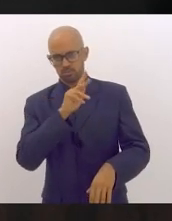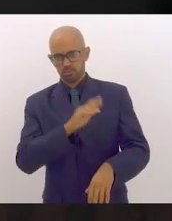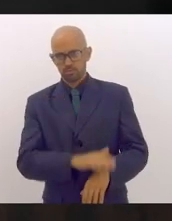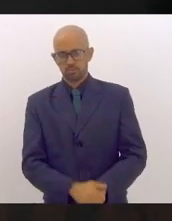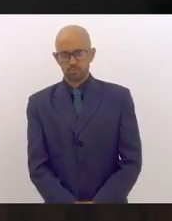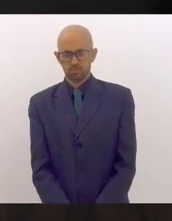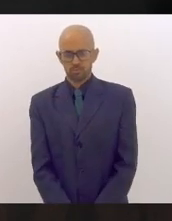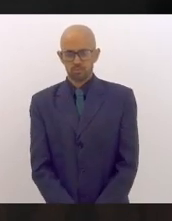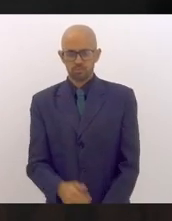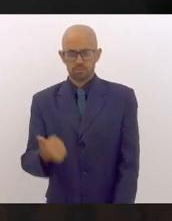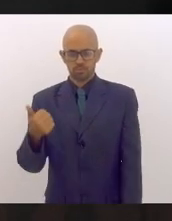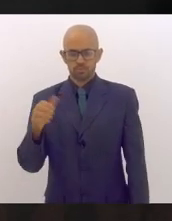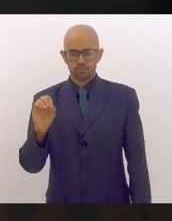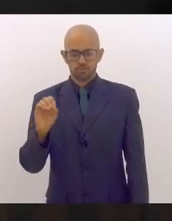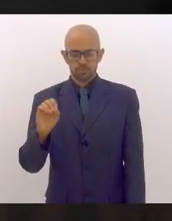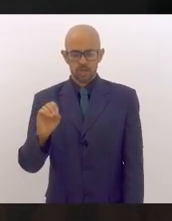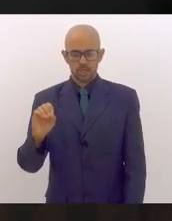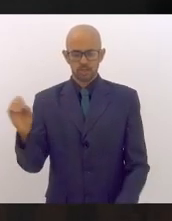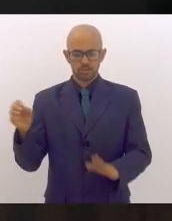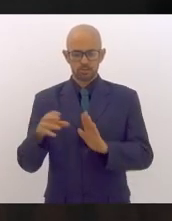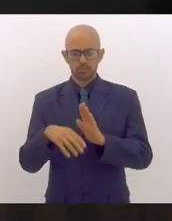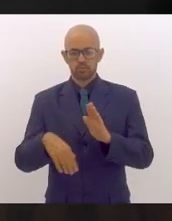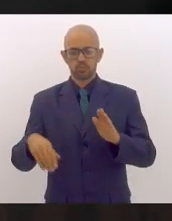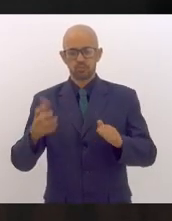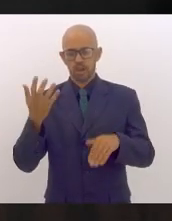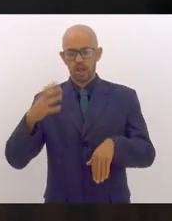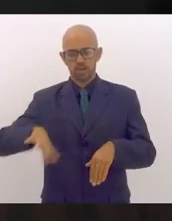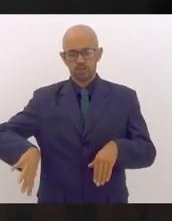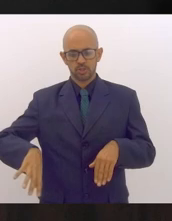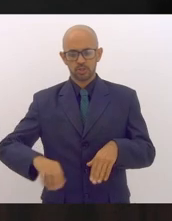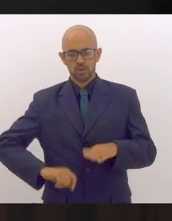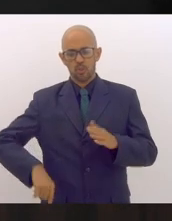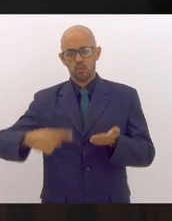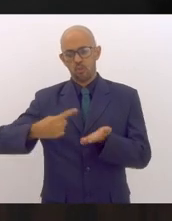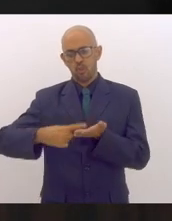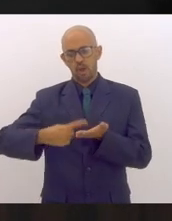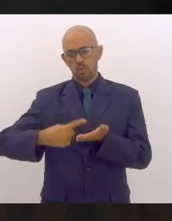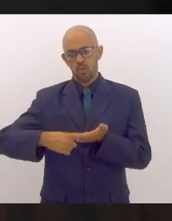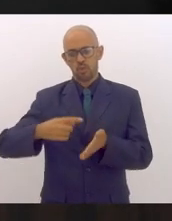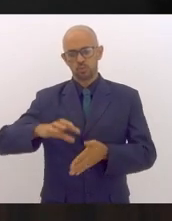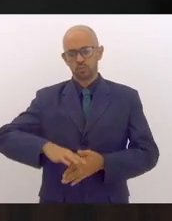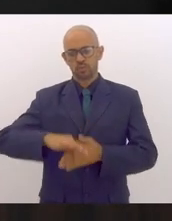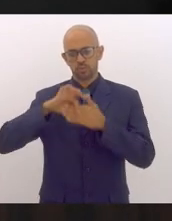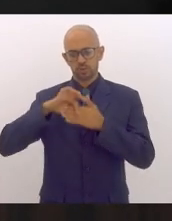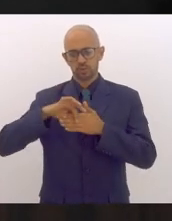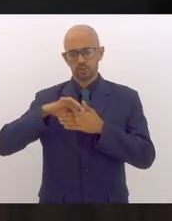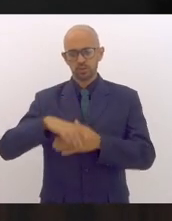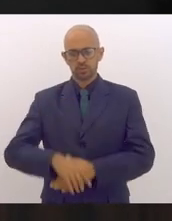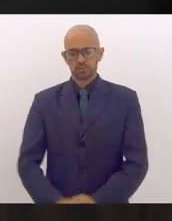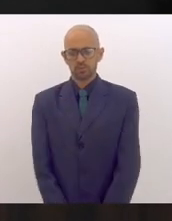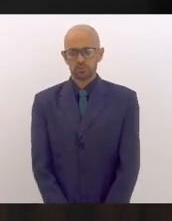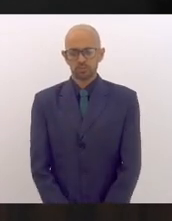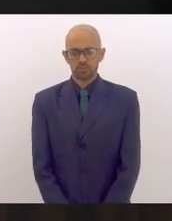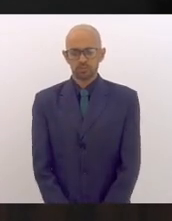lá. O décimo da pauta pela rejeição do acordo dos líderes. Vou ler agora os que estavam rejeitados.